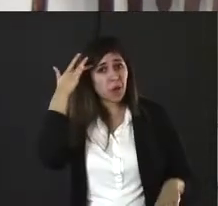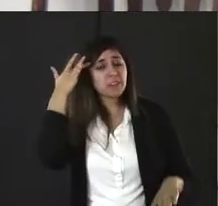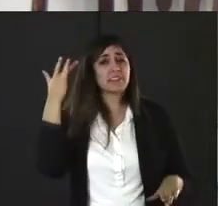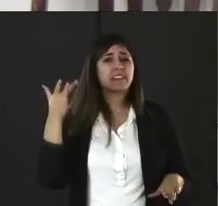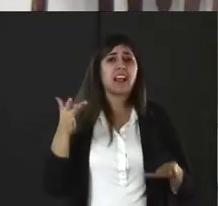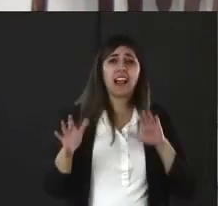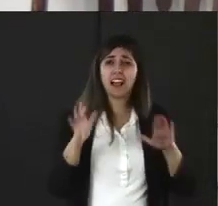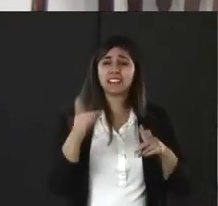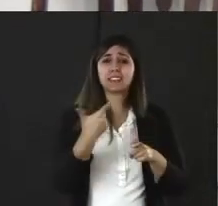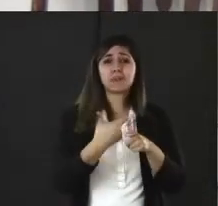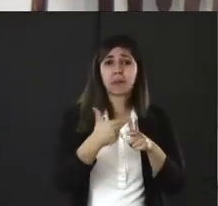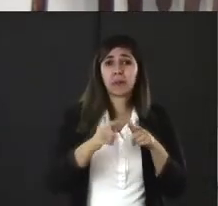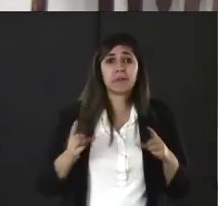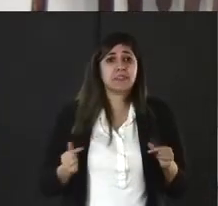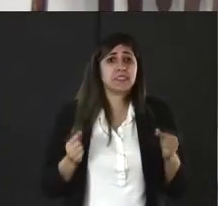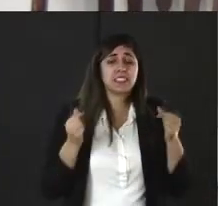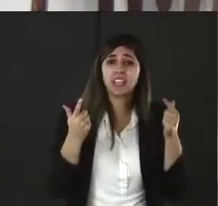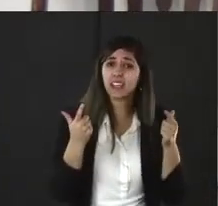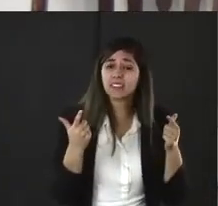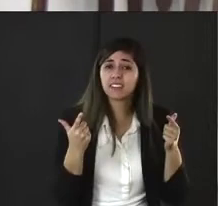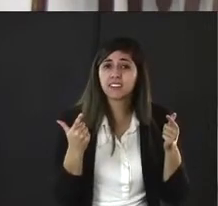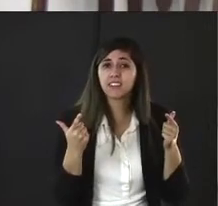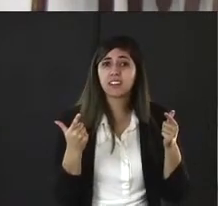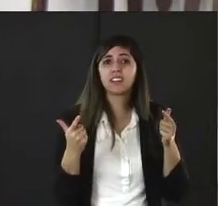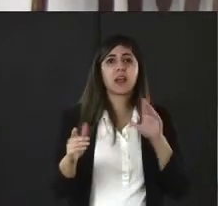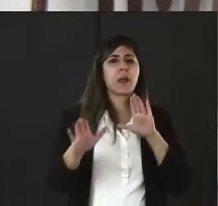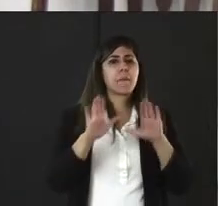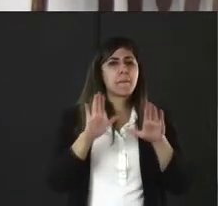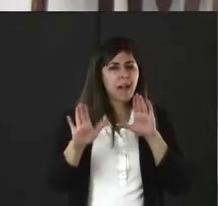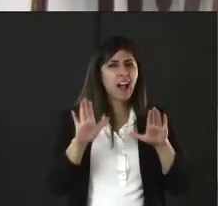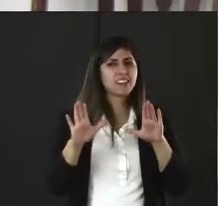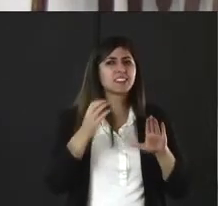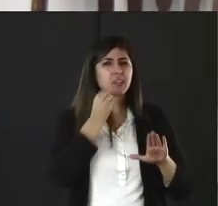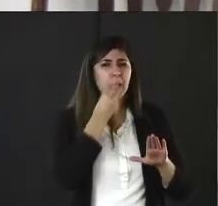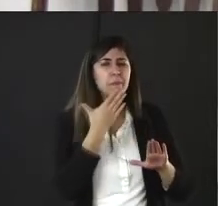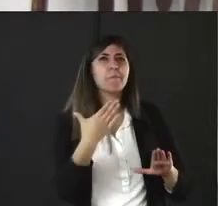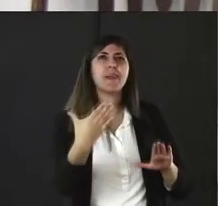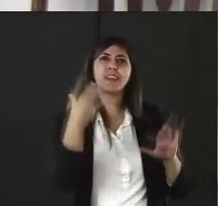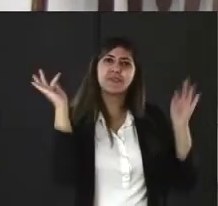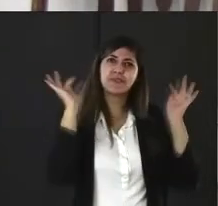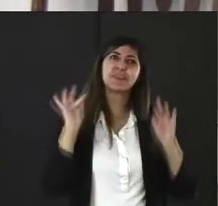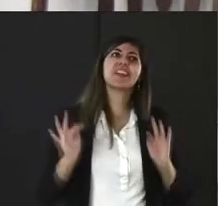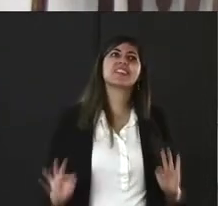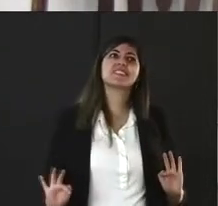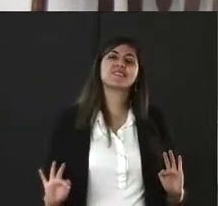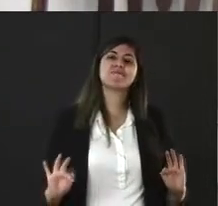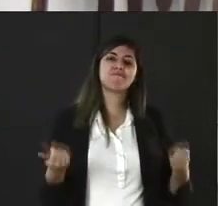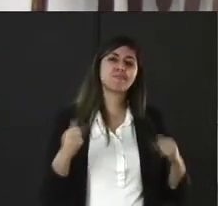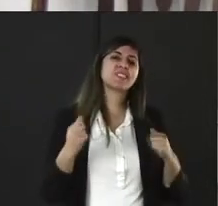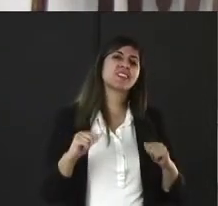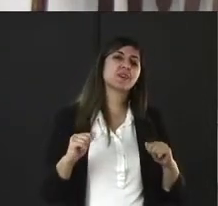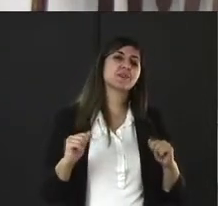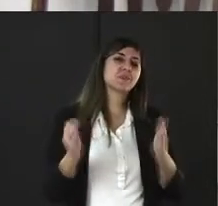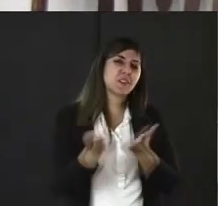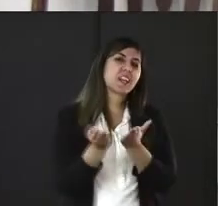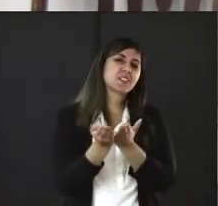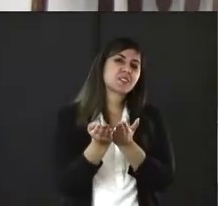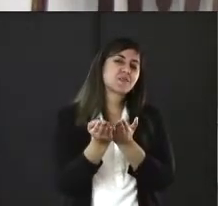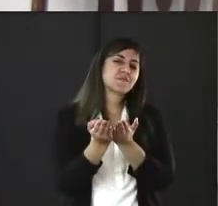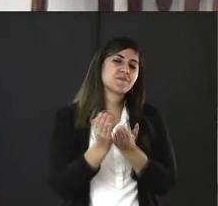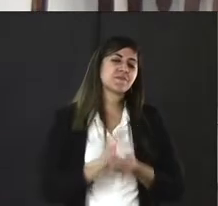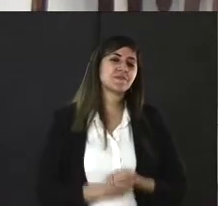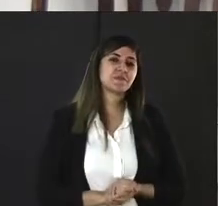nós estamos passando por grandes dificuldades ainda assim uma bem-aventurança é essência do cristianismo oi